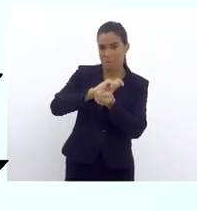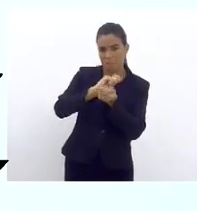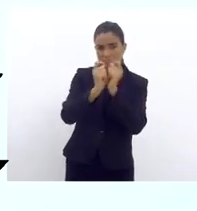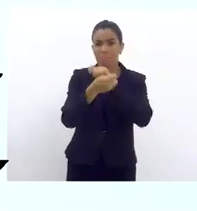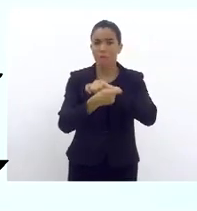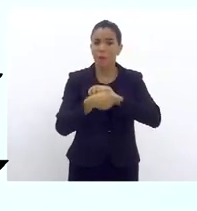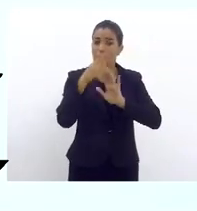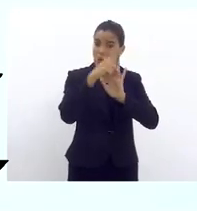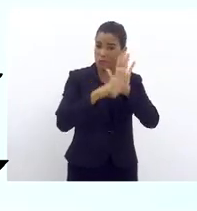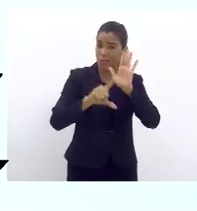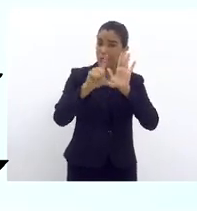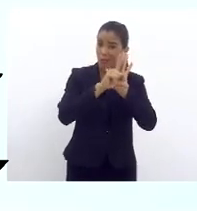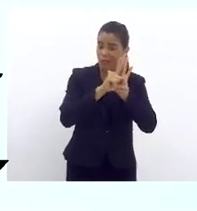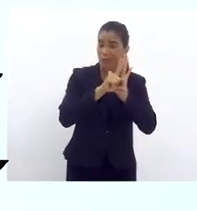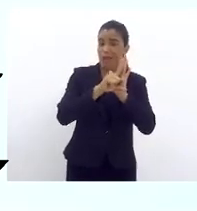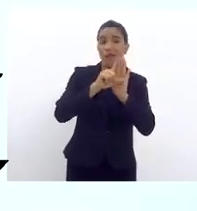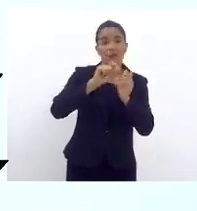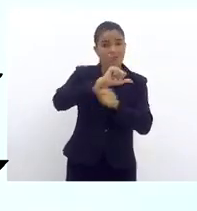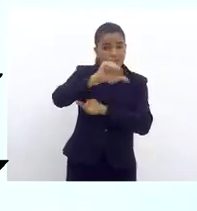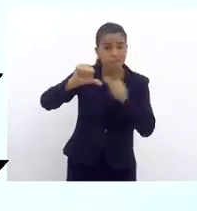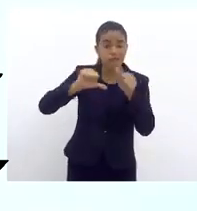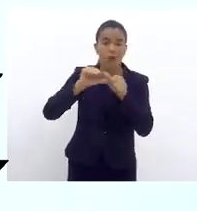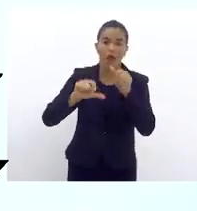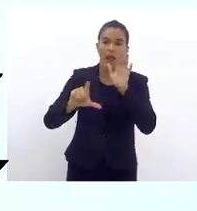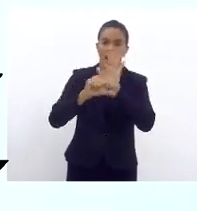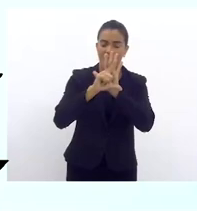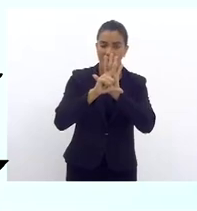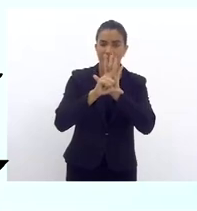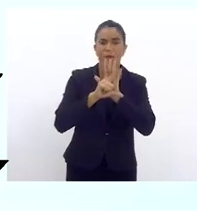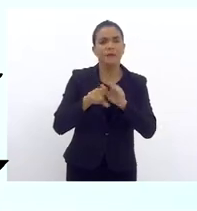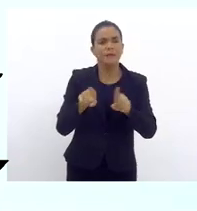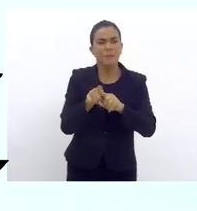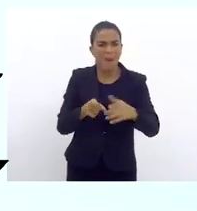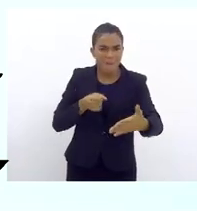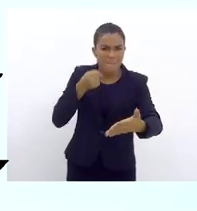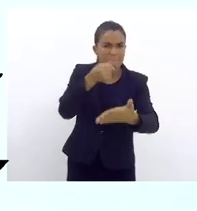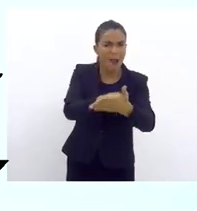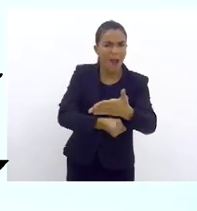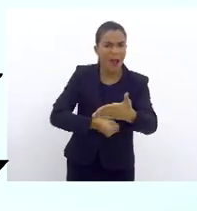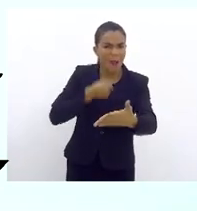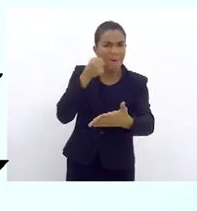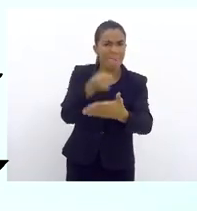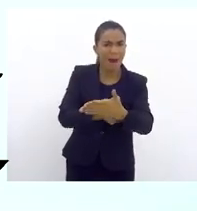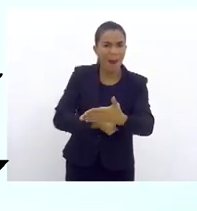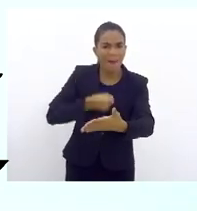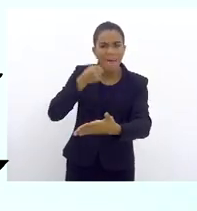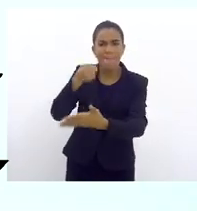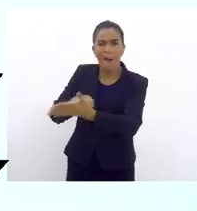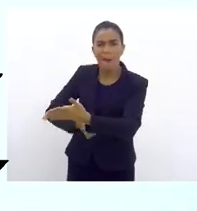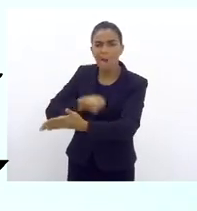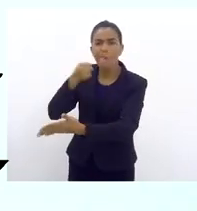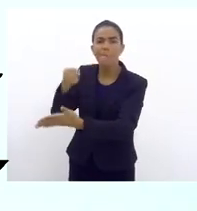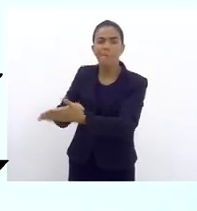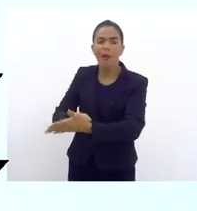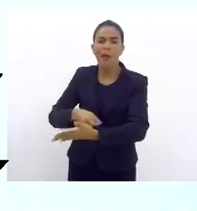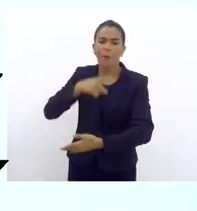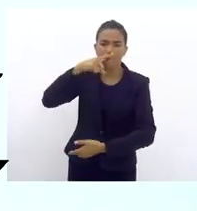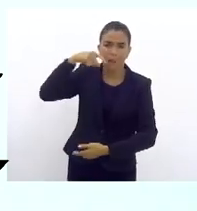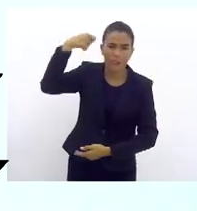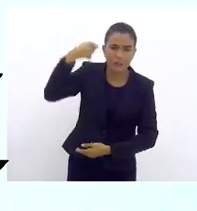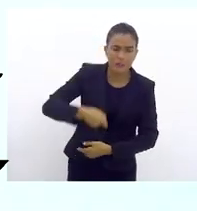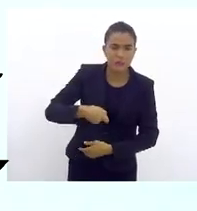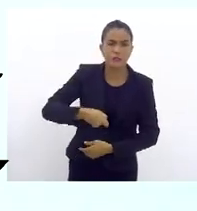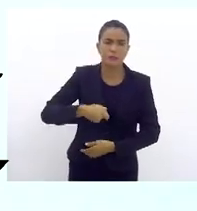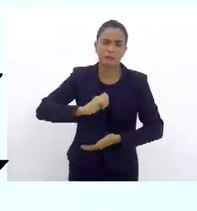que foram convertidos em lei e combatendo diariamente o racismo machismo